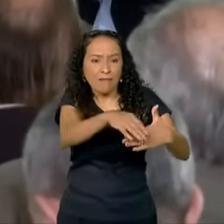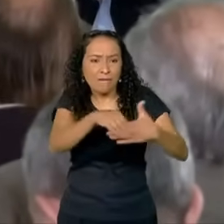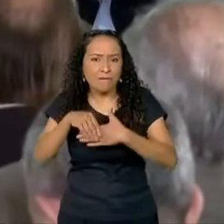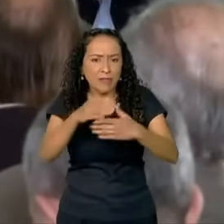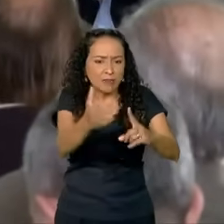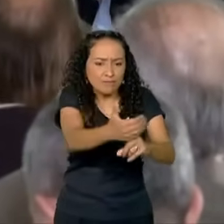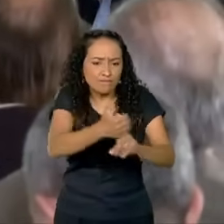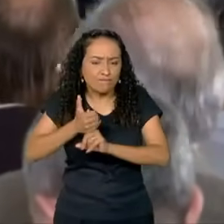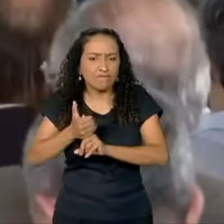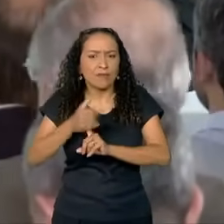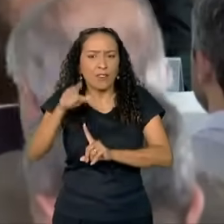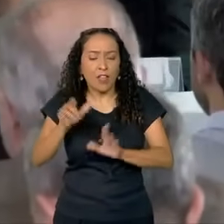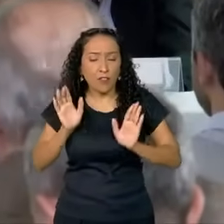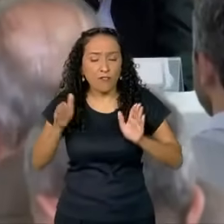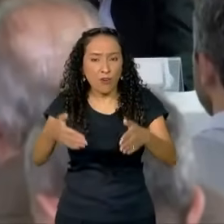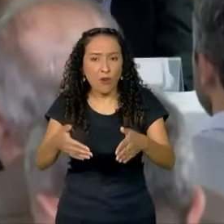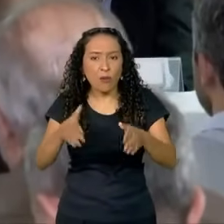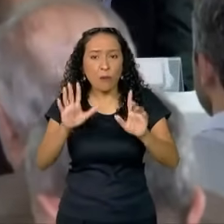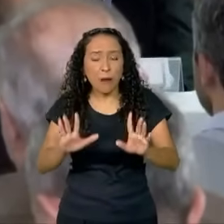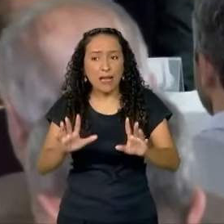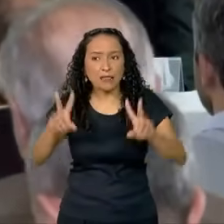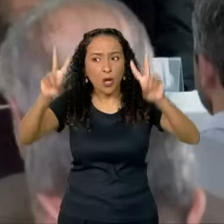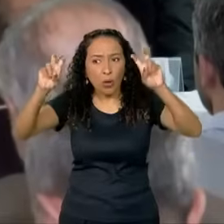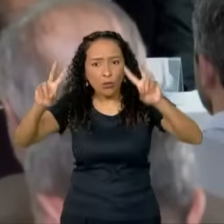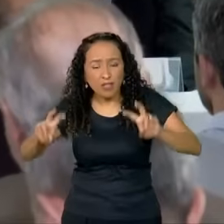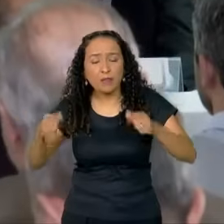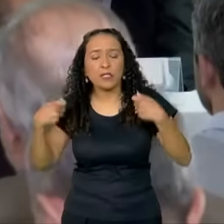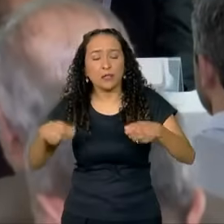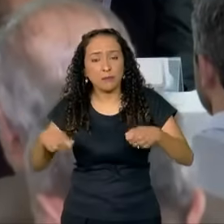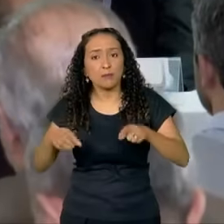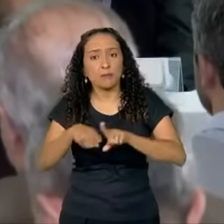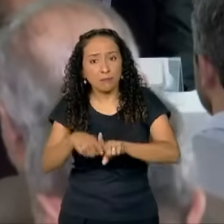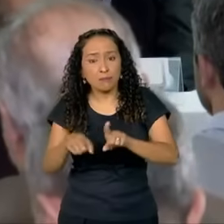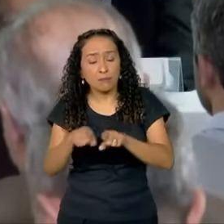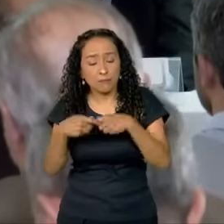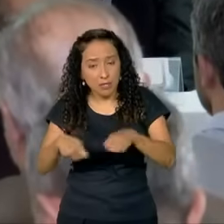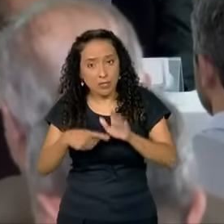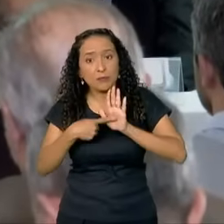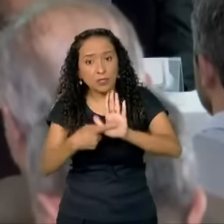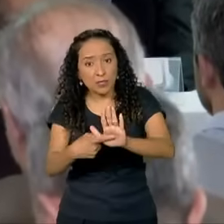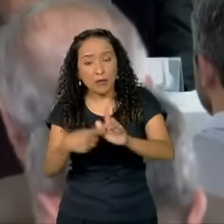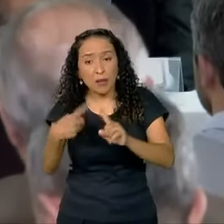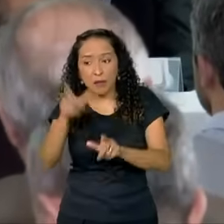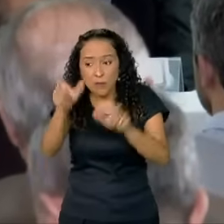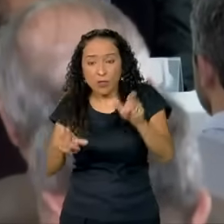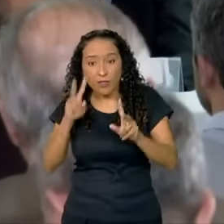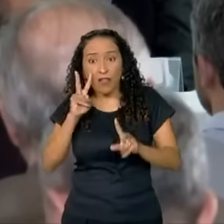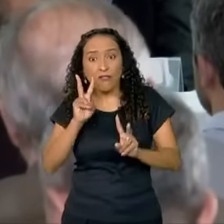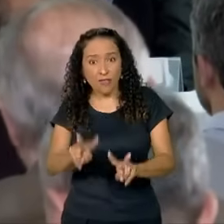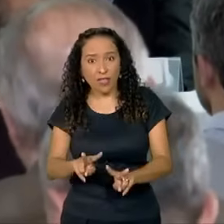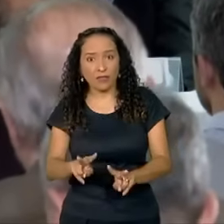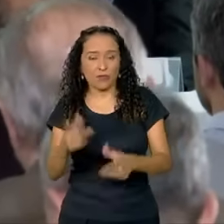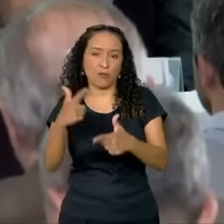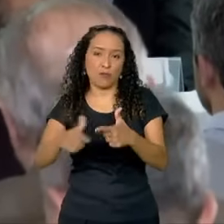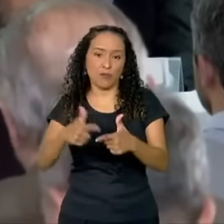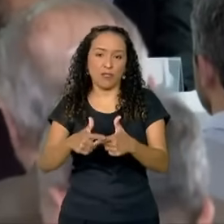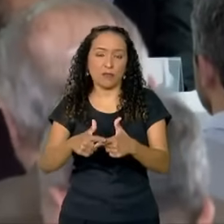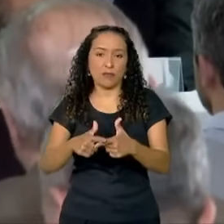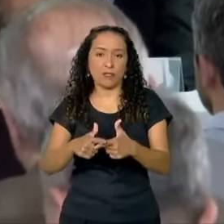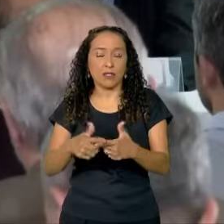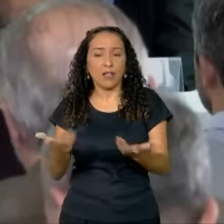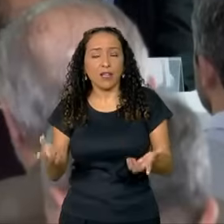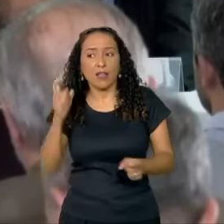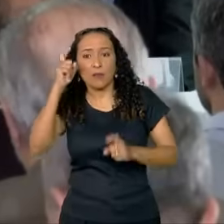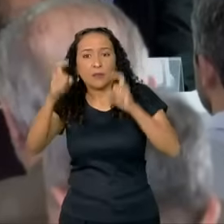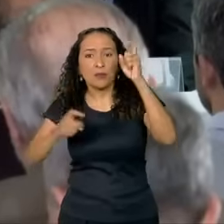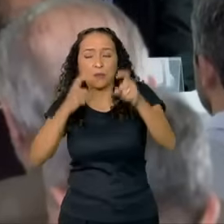o foco. Mas se a gente não trouxer esses temas agora, também no momento que as pessoas estão vendo a crise, eu temo que logo ali na adiante, bom, aí já